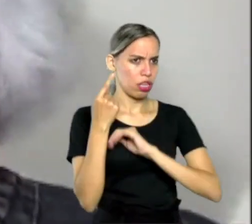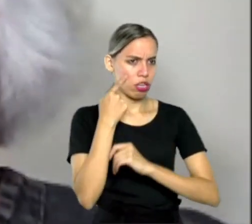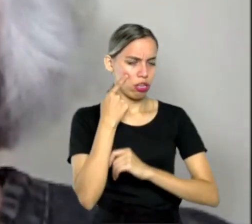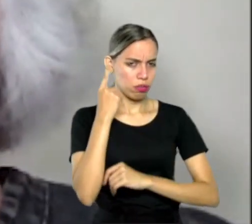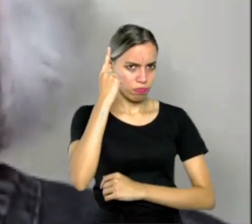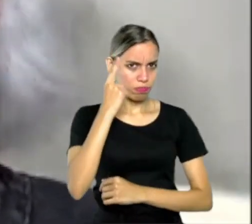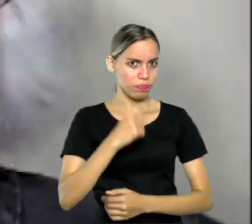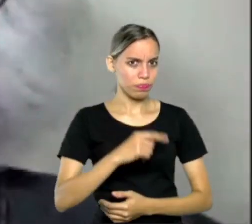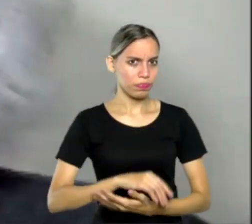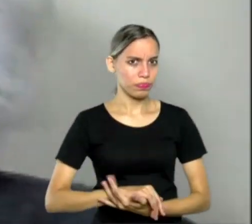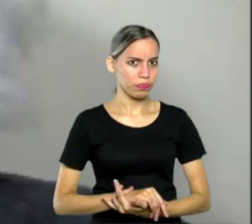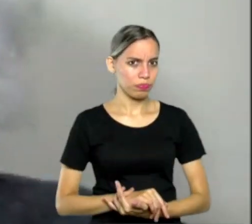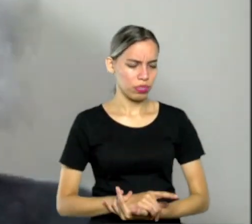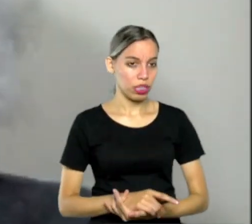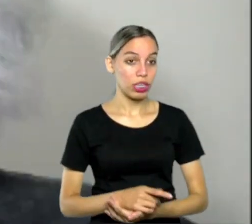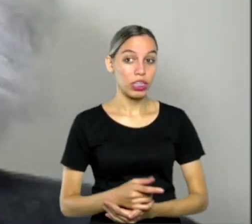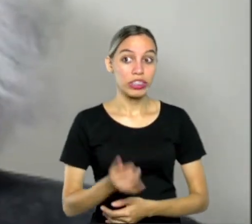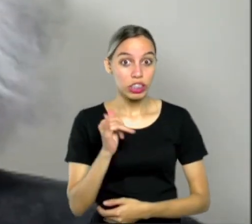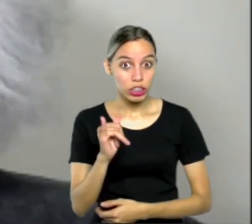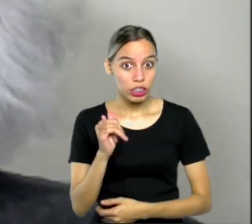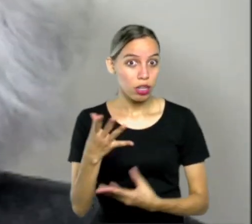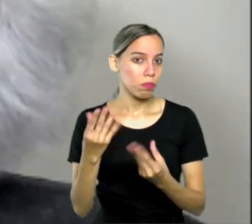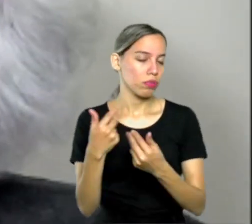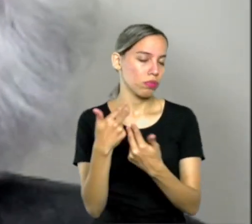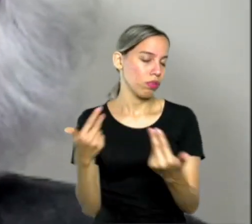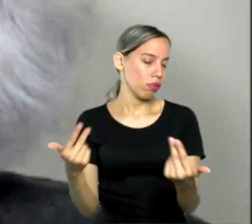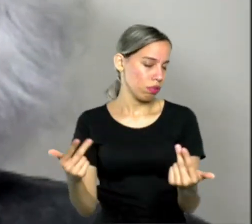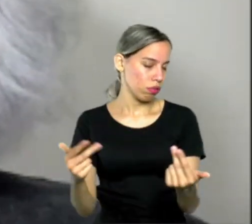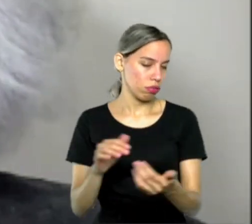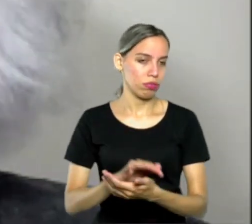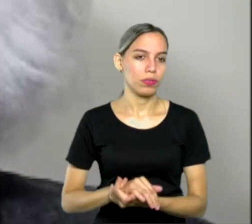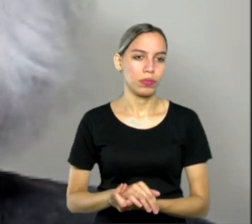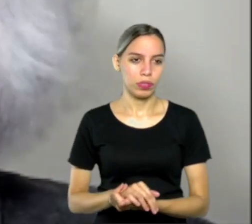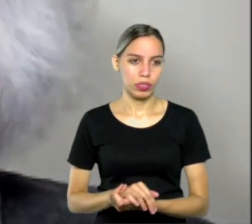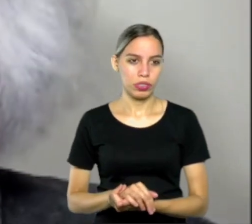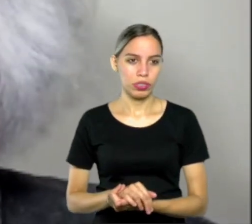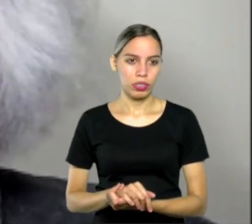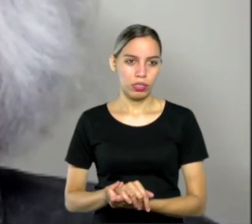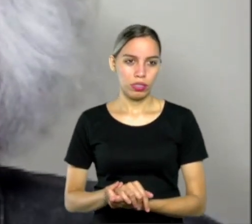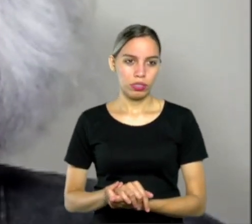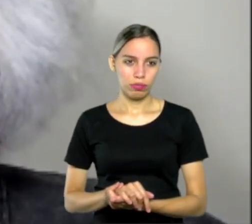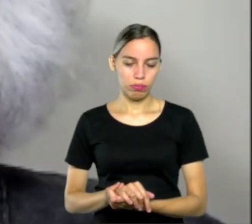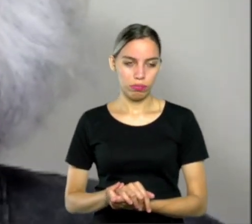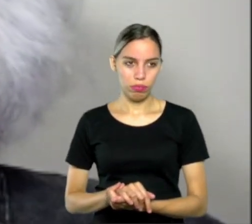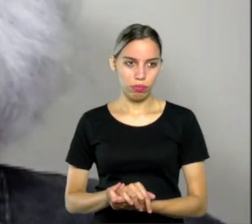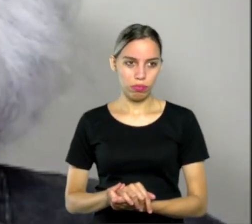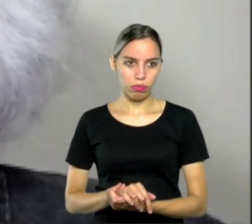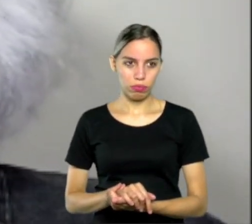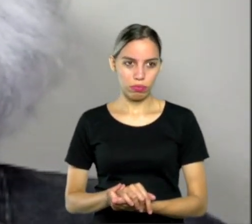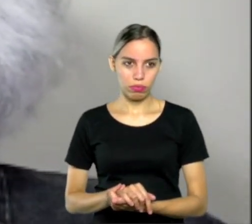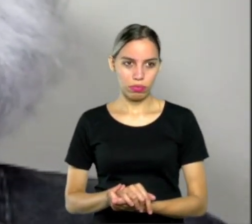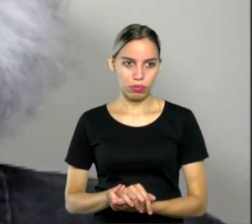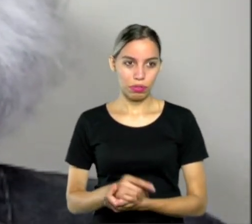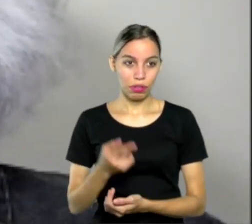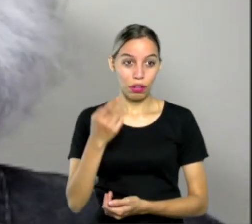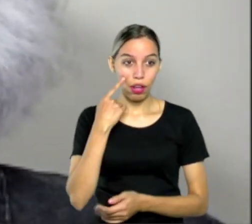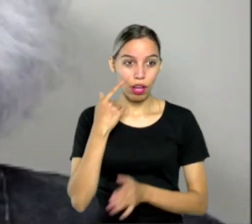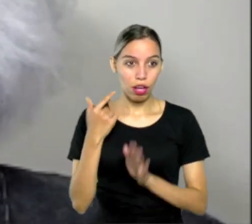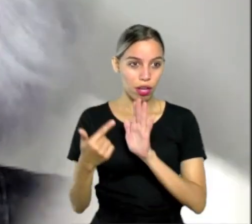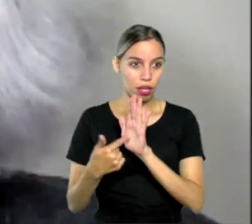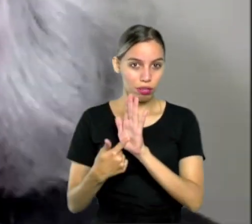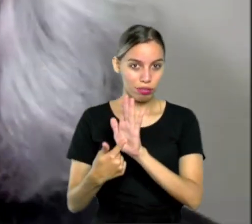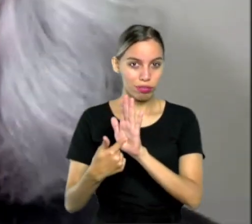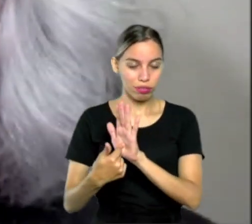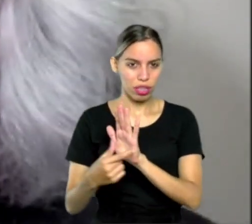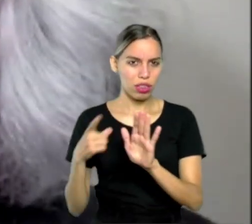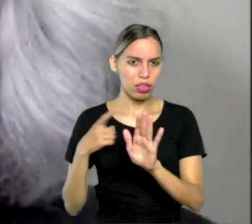Diz mesmo. Um tanto de coisa. Sim, aqui, Nina. E na quarta capa aqui tem um poema